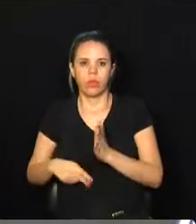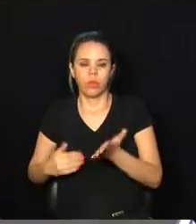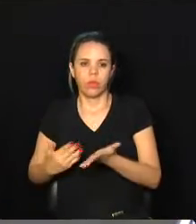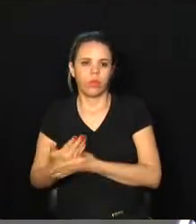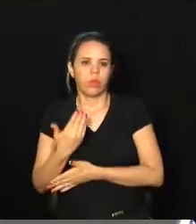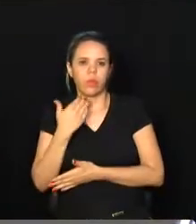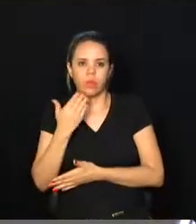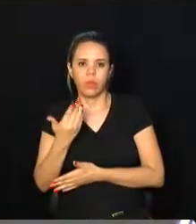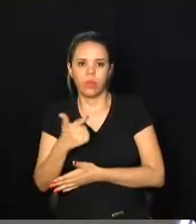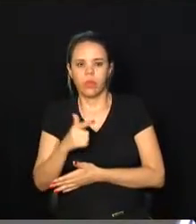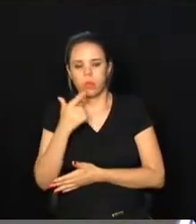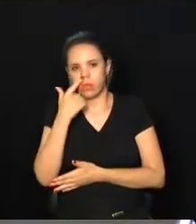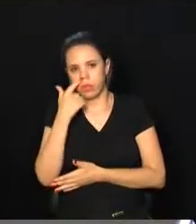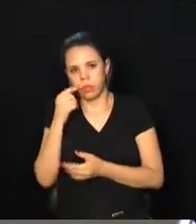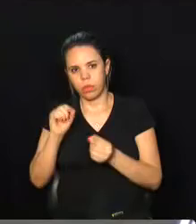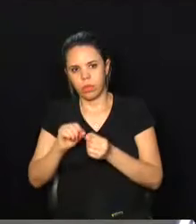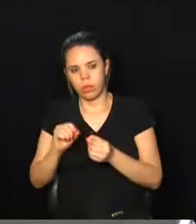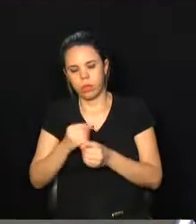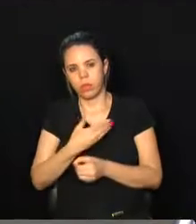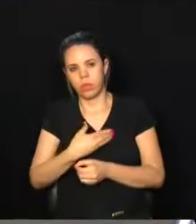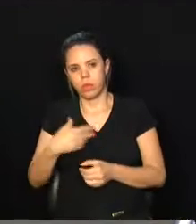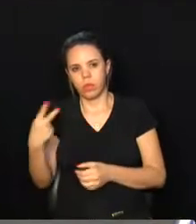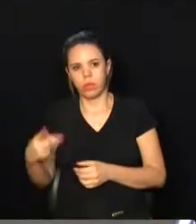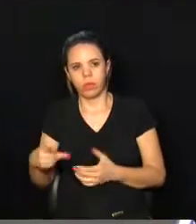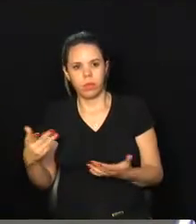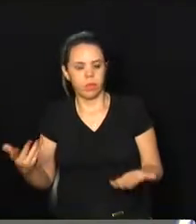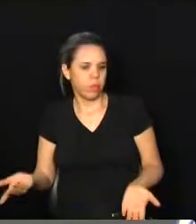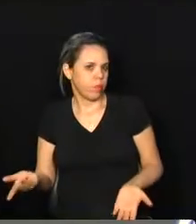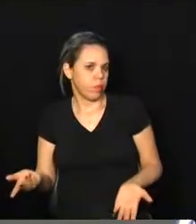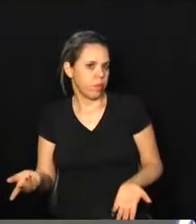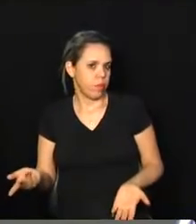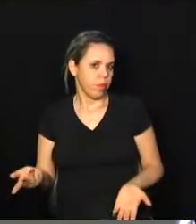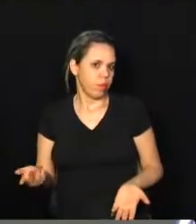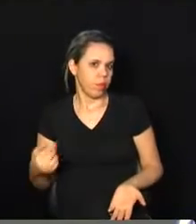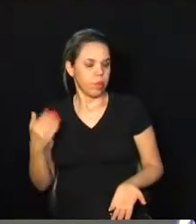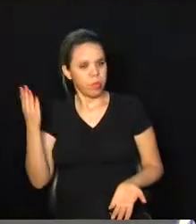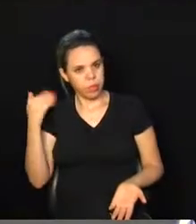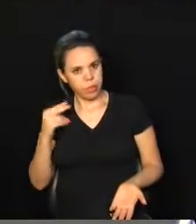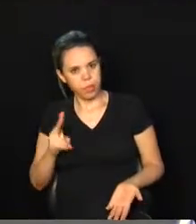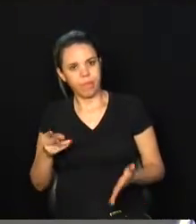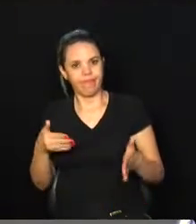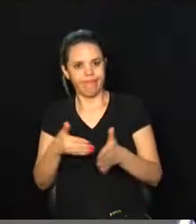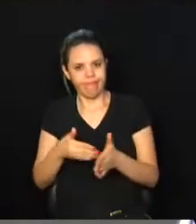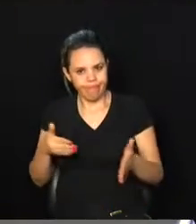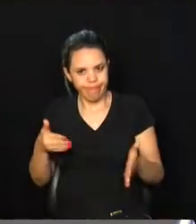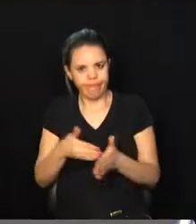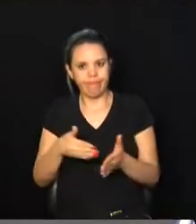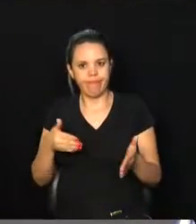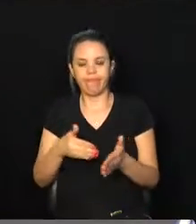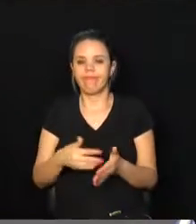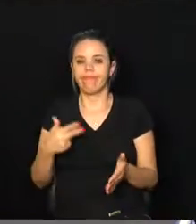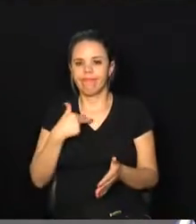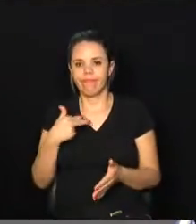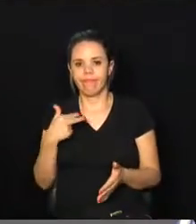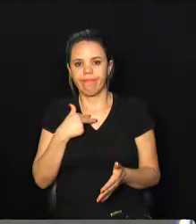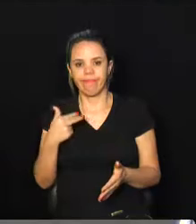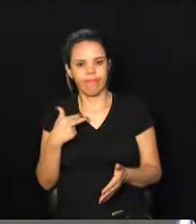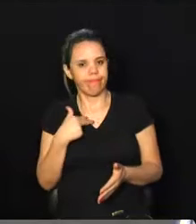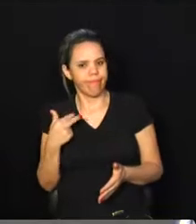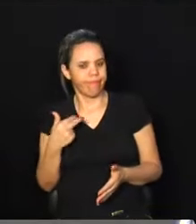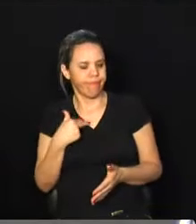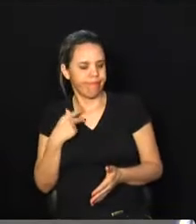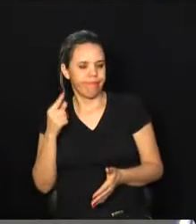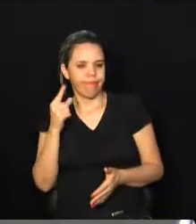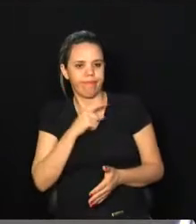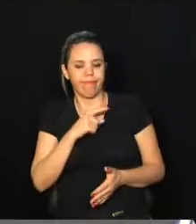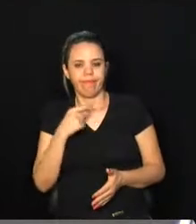vai funcionar, tem que ser feito pelo poder público. Então, a gente sempre esbarra naquilo que não pode, não pode, não pode, não pode.